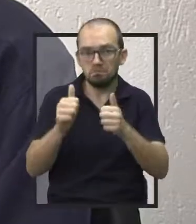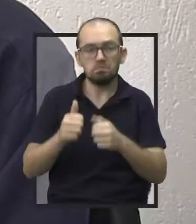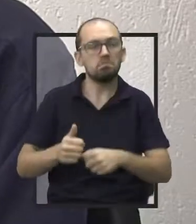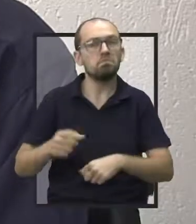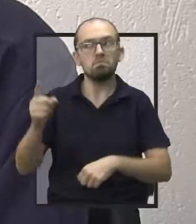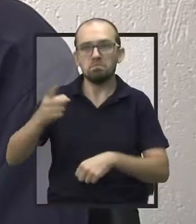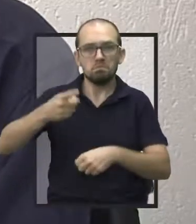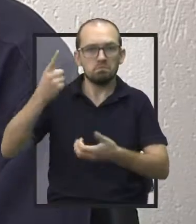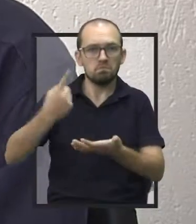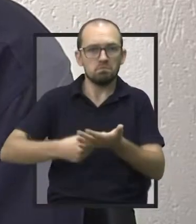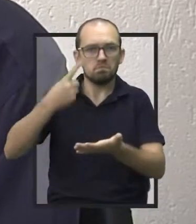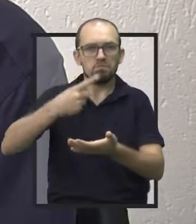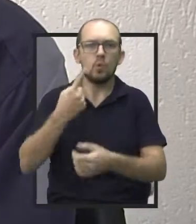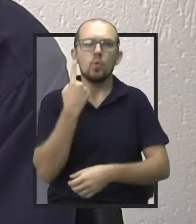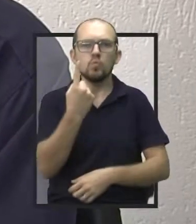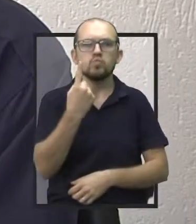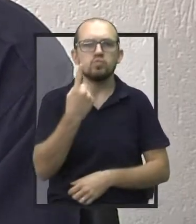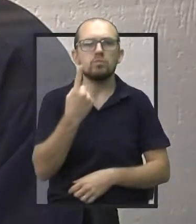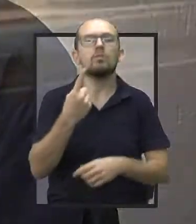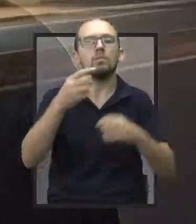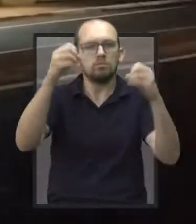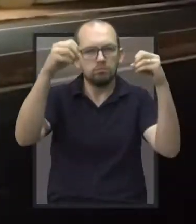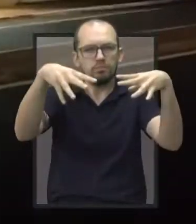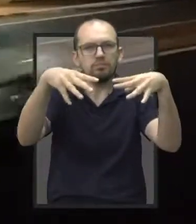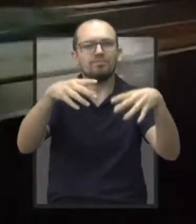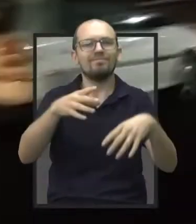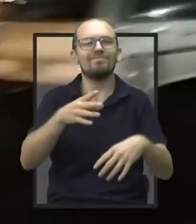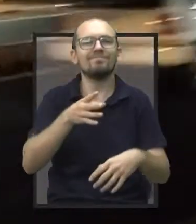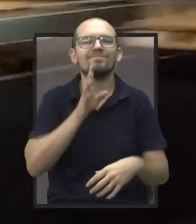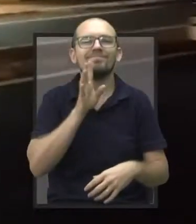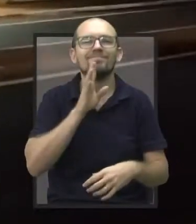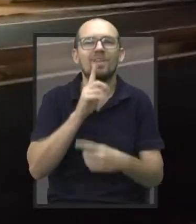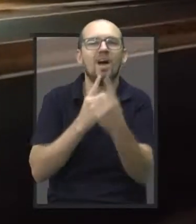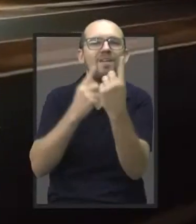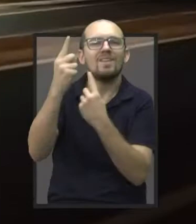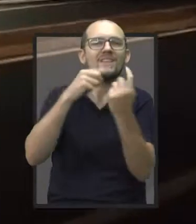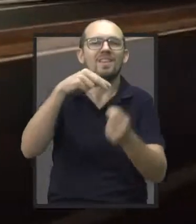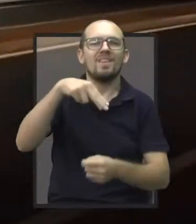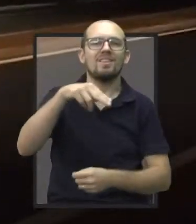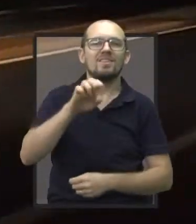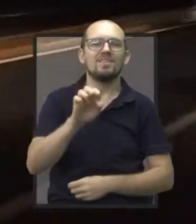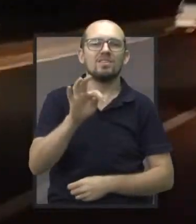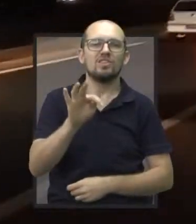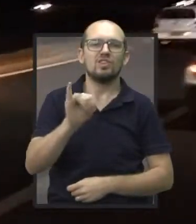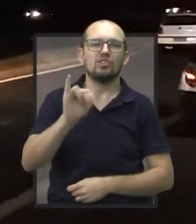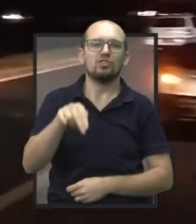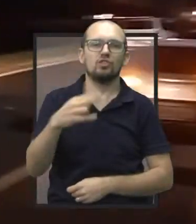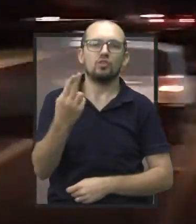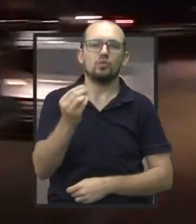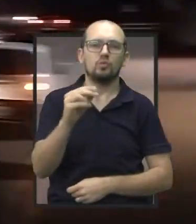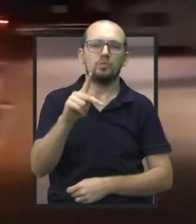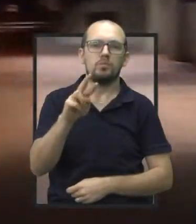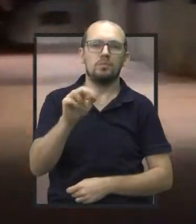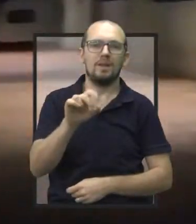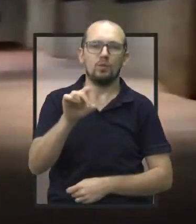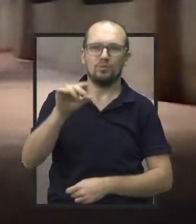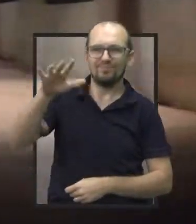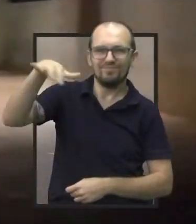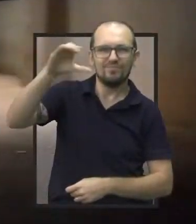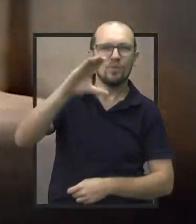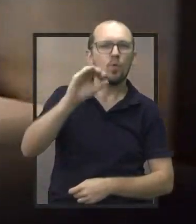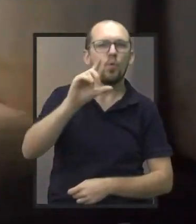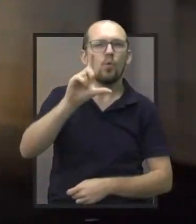inclusive lá no jardim e na dos autos da bíblia da avenida netinho prado jardim bela vista alto da colina